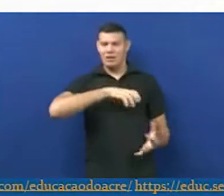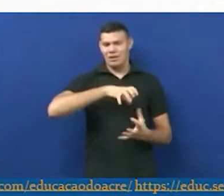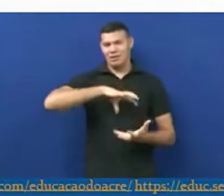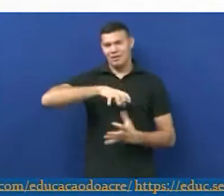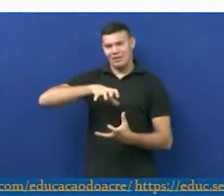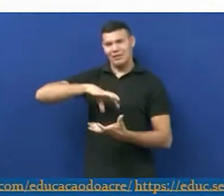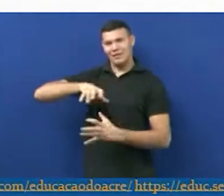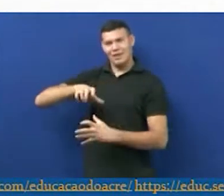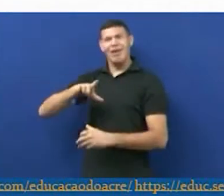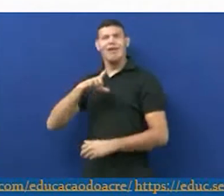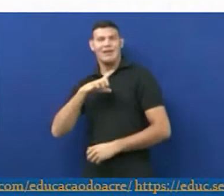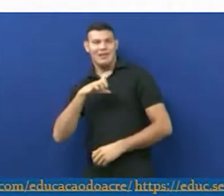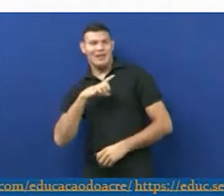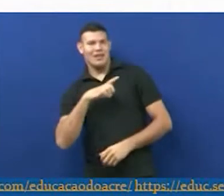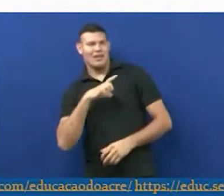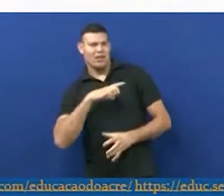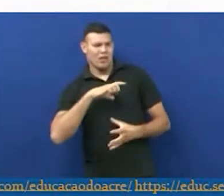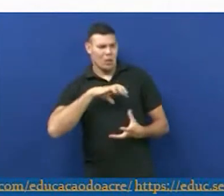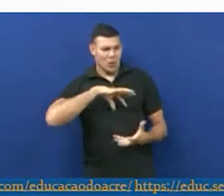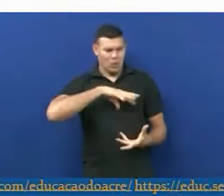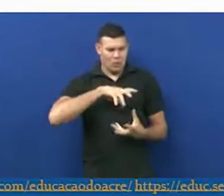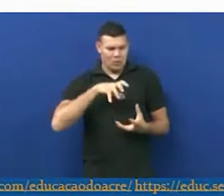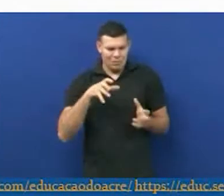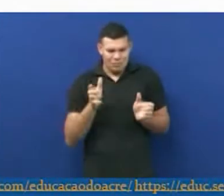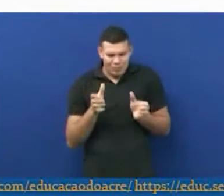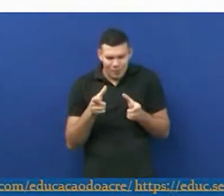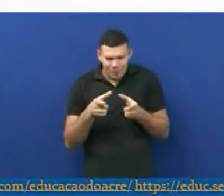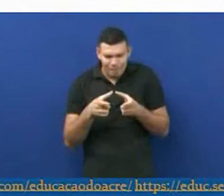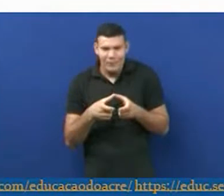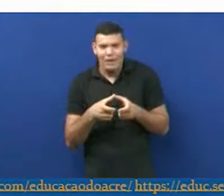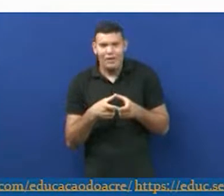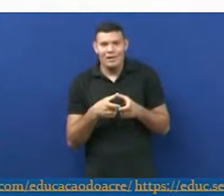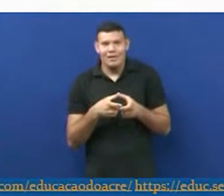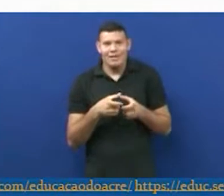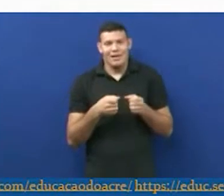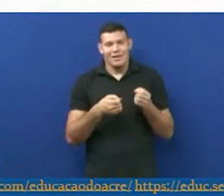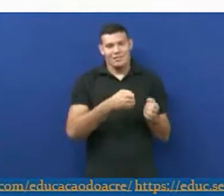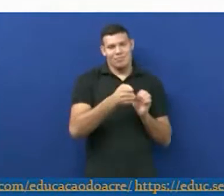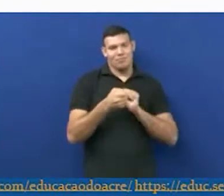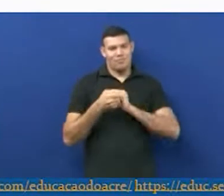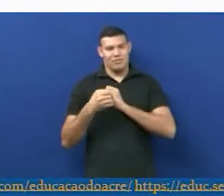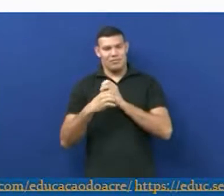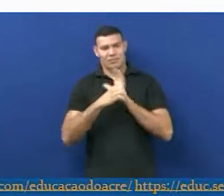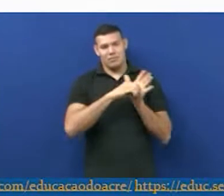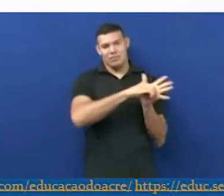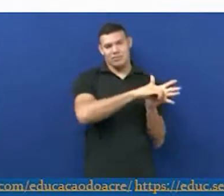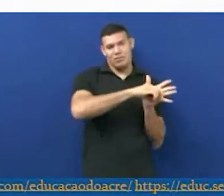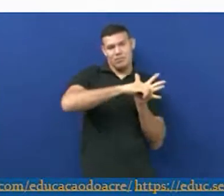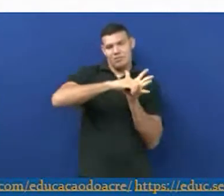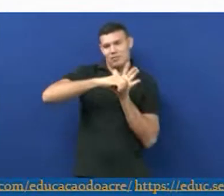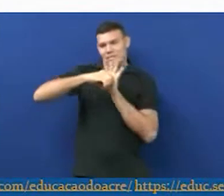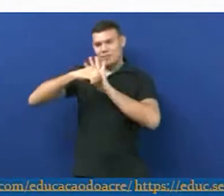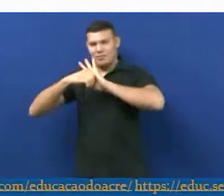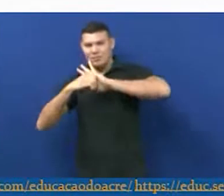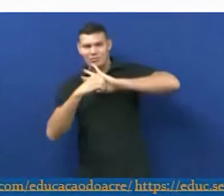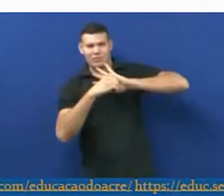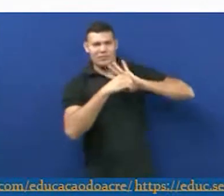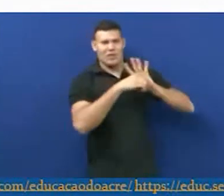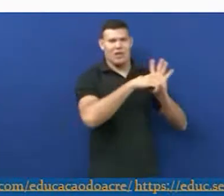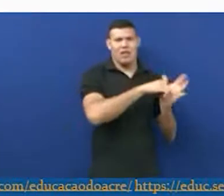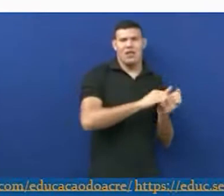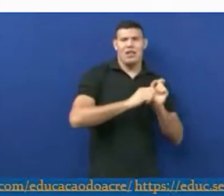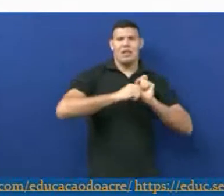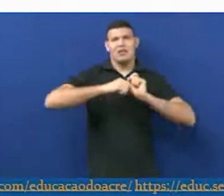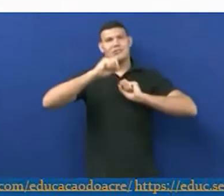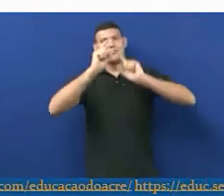planetas, nós também temos planetas anões, temos cometas, temos meteoros, satélites e outros corpos.